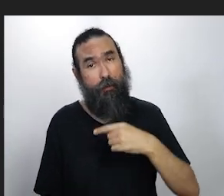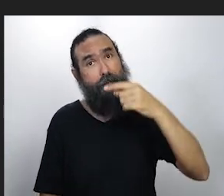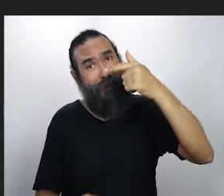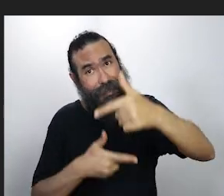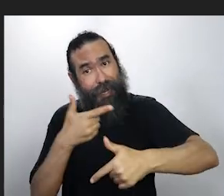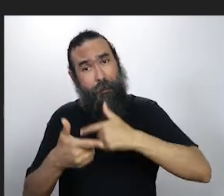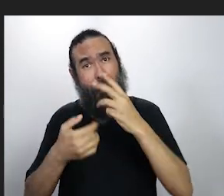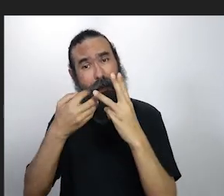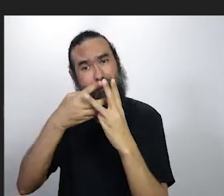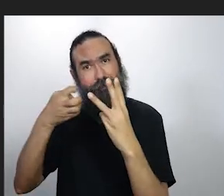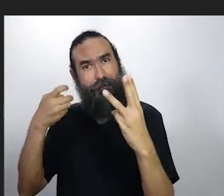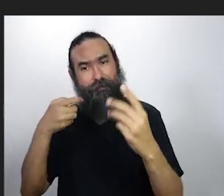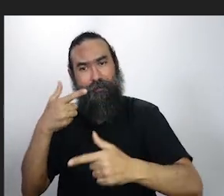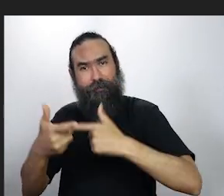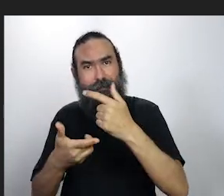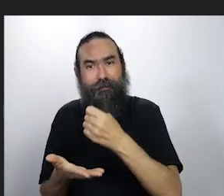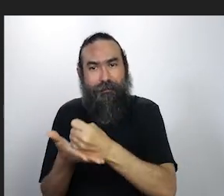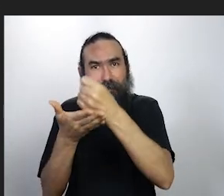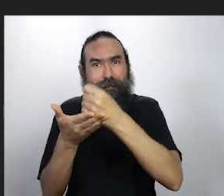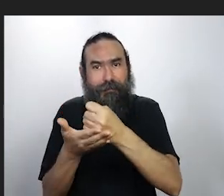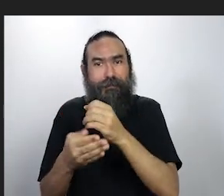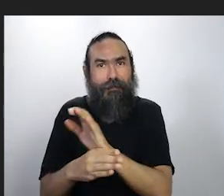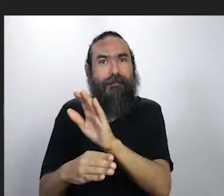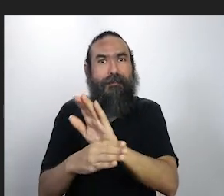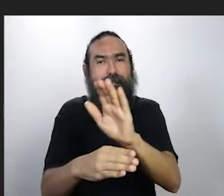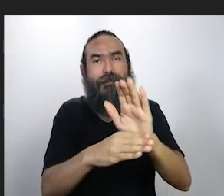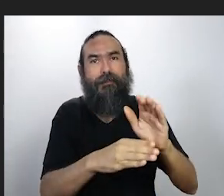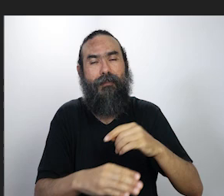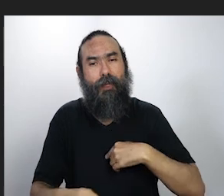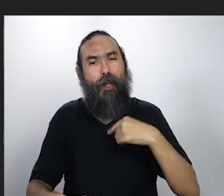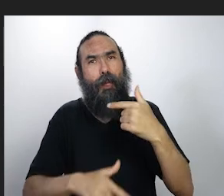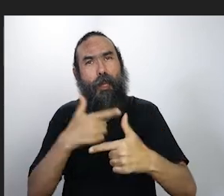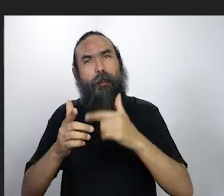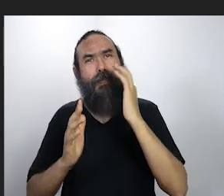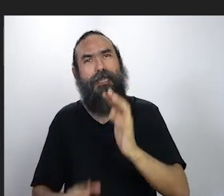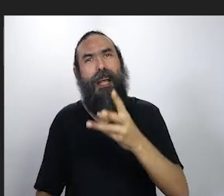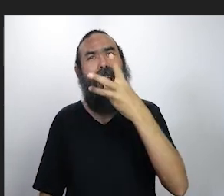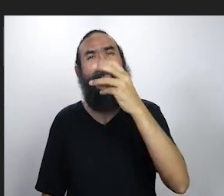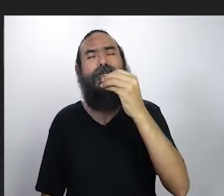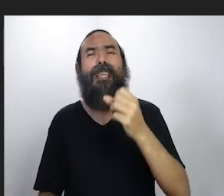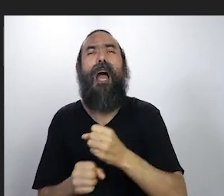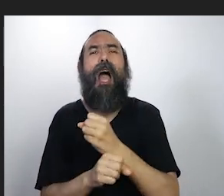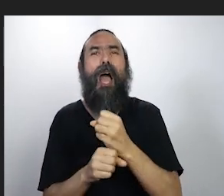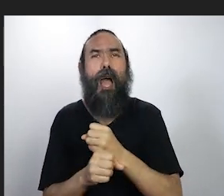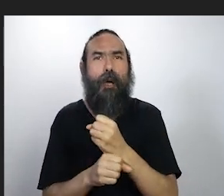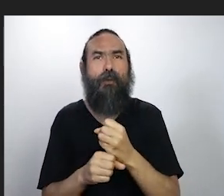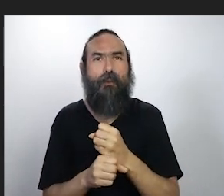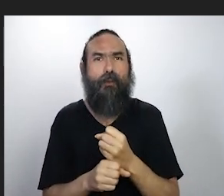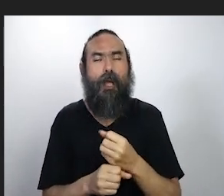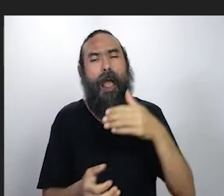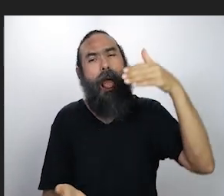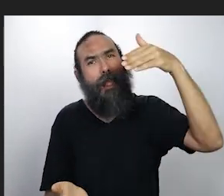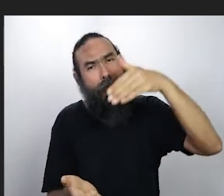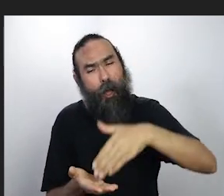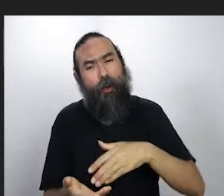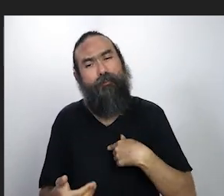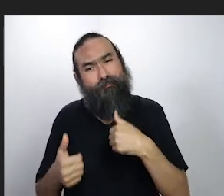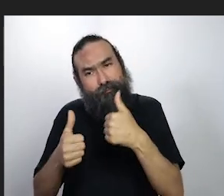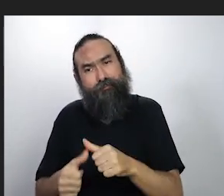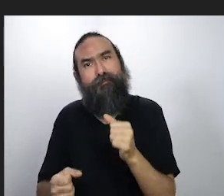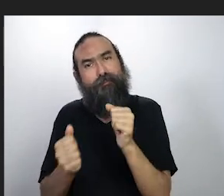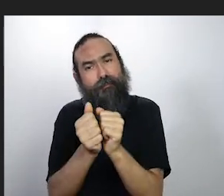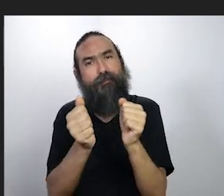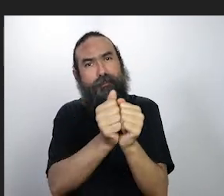né, é uma coisa que eu adoro fazer. E o que aconteceu comigo desde o início foi um